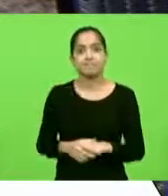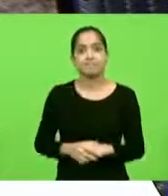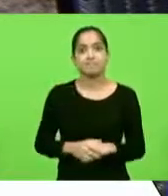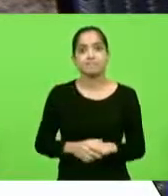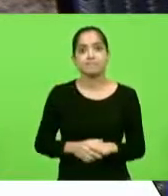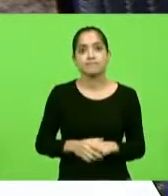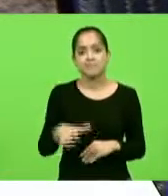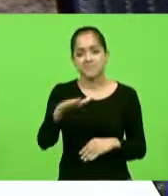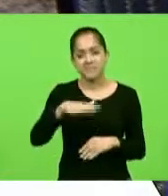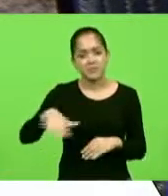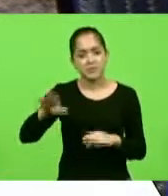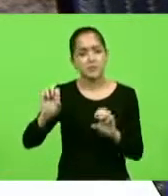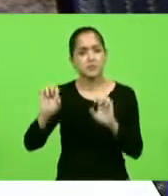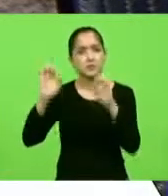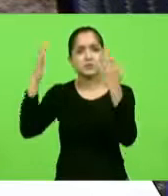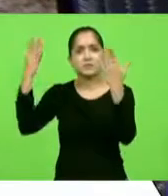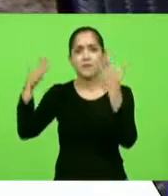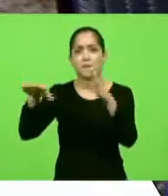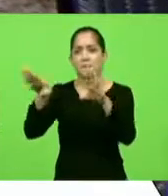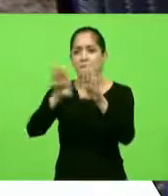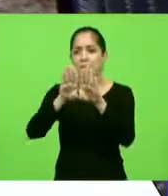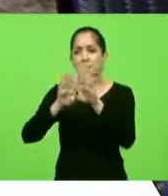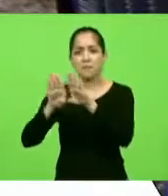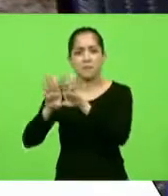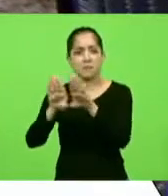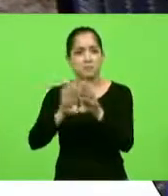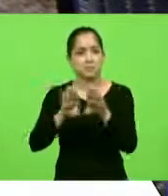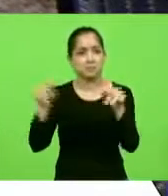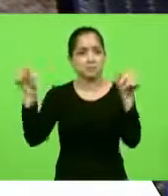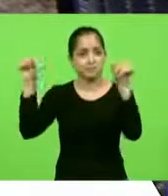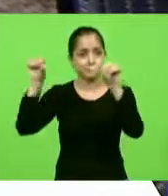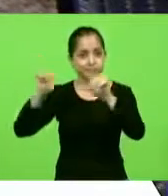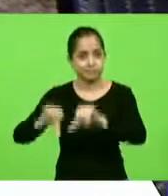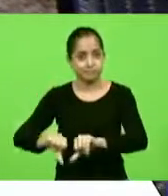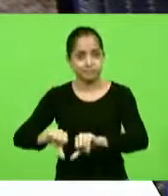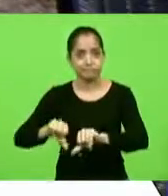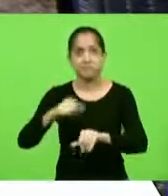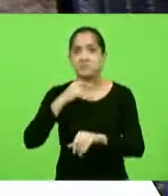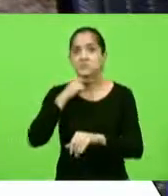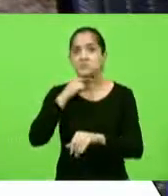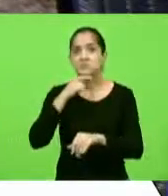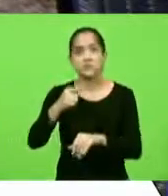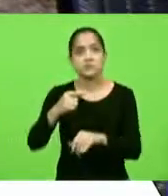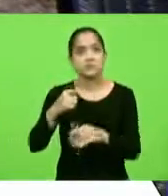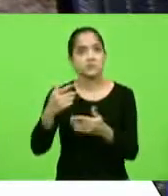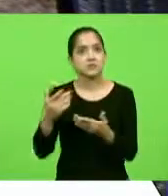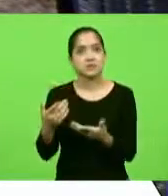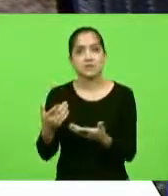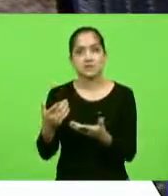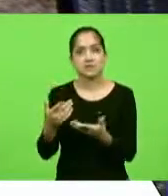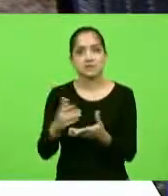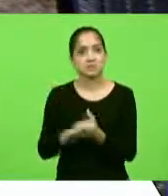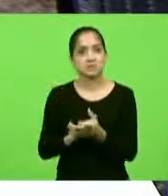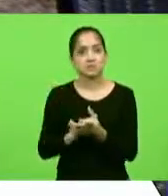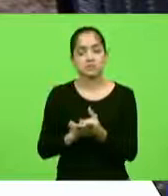dos eventos estão ferrados. Eles não conseguem, nem para colocar um cantorzinho com